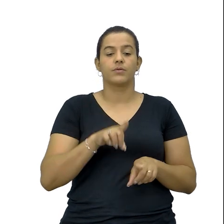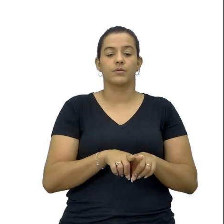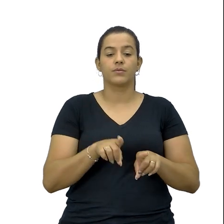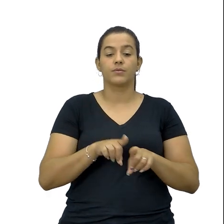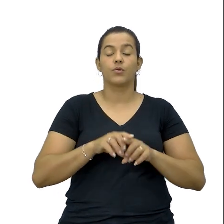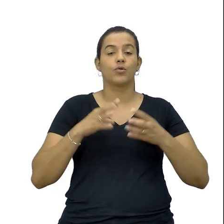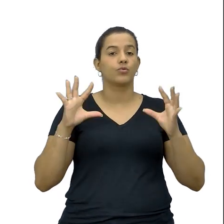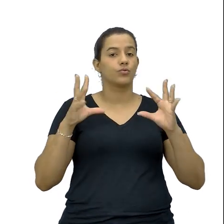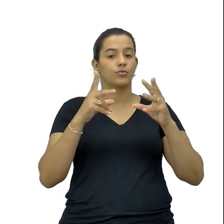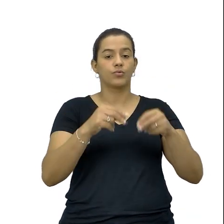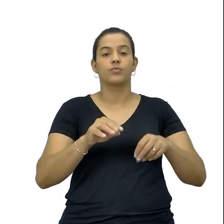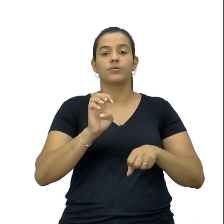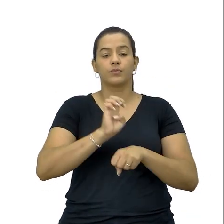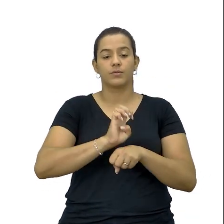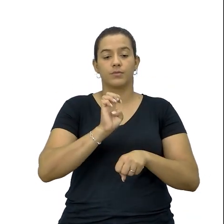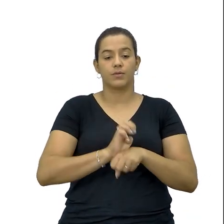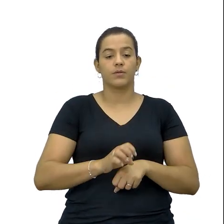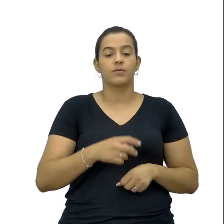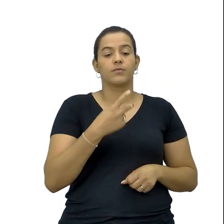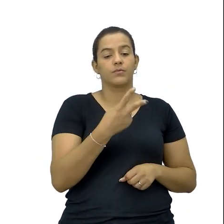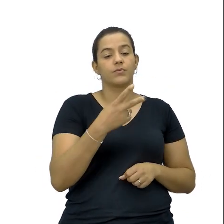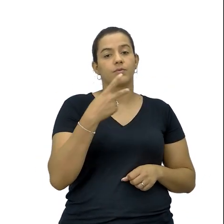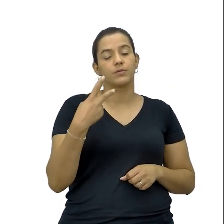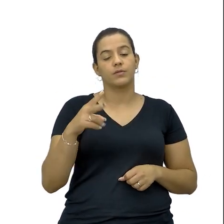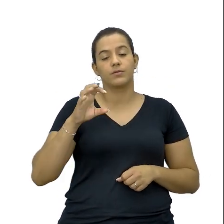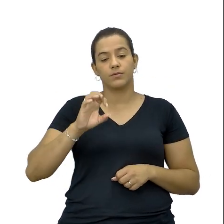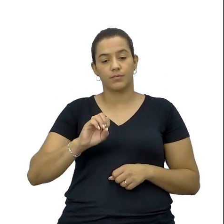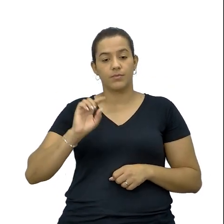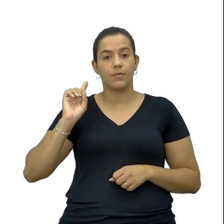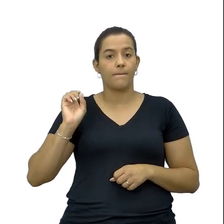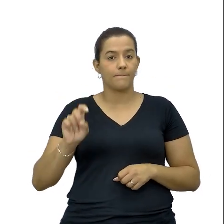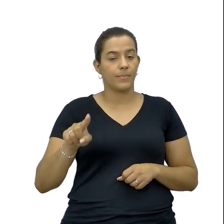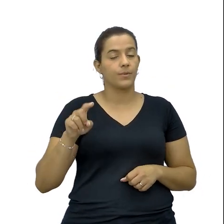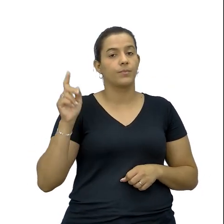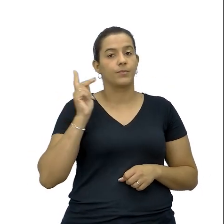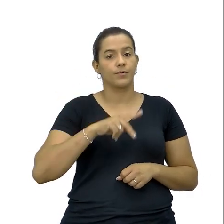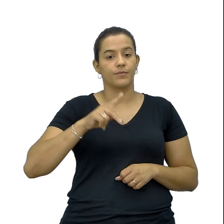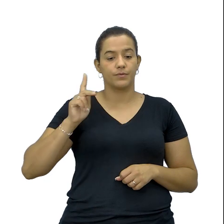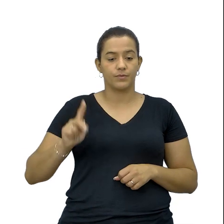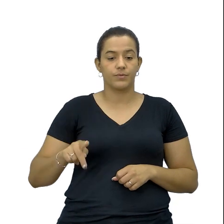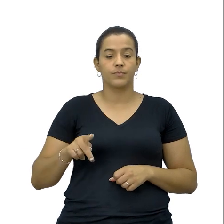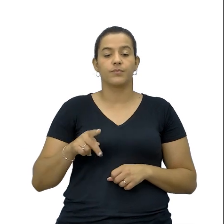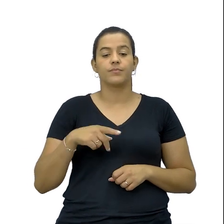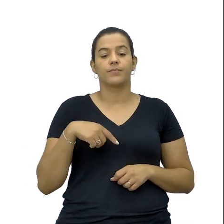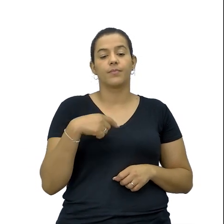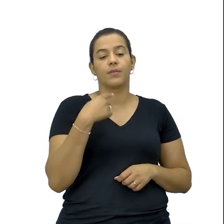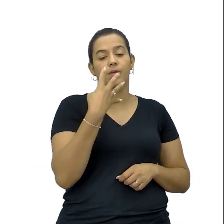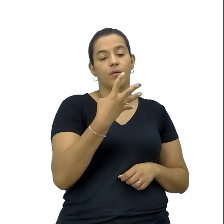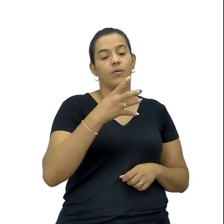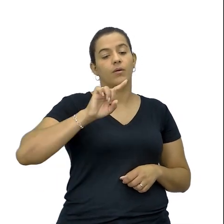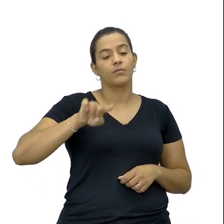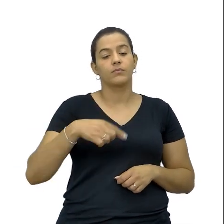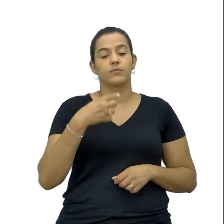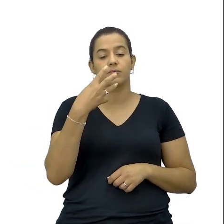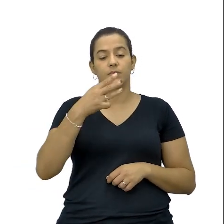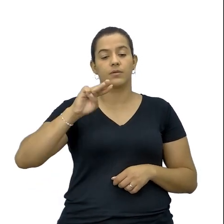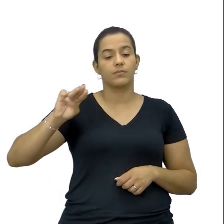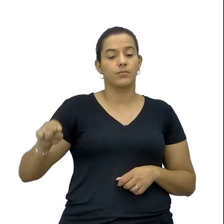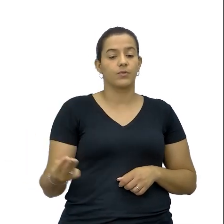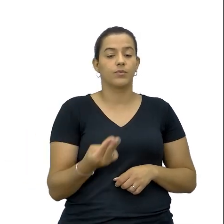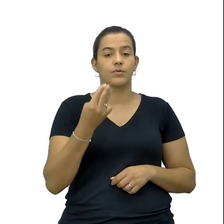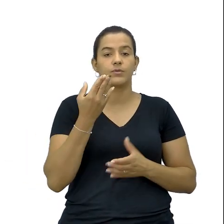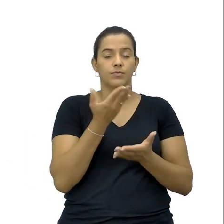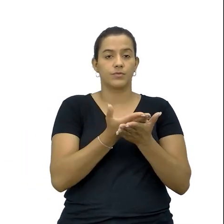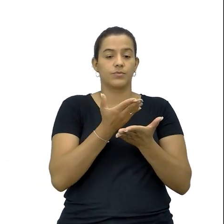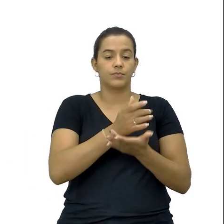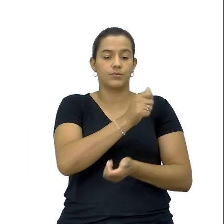todo o Estado. Nós temos aí cerca de 220 mil professores, né, imbuídos aí na aprendizagem dos nossos